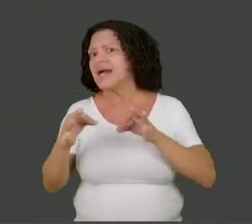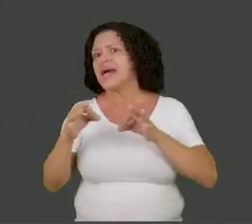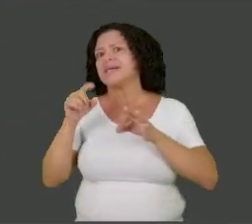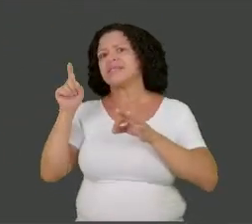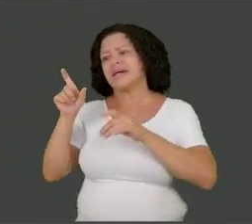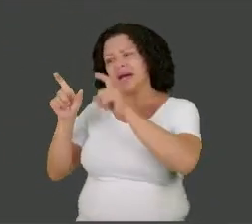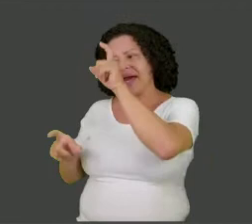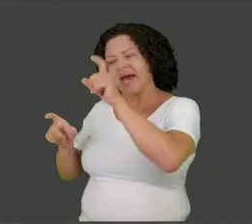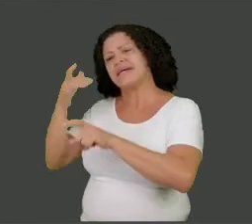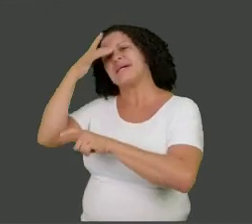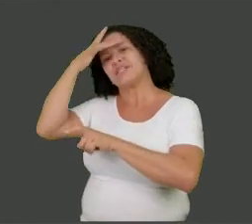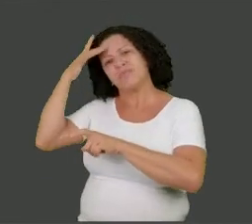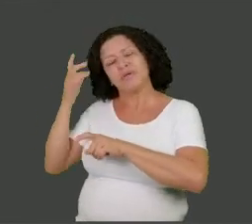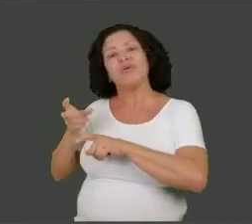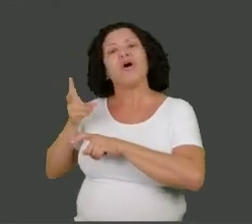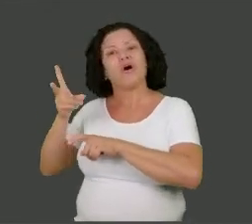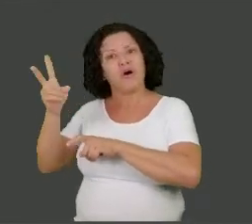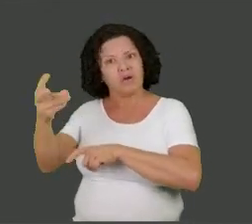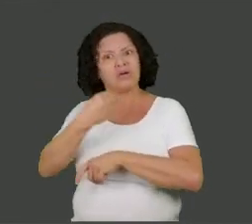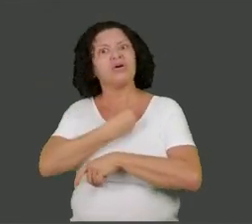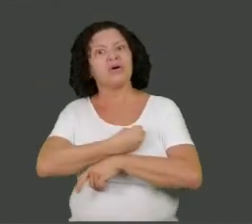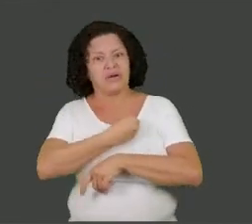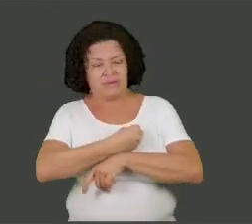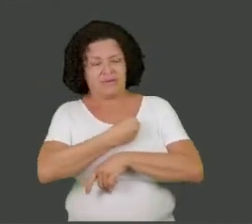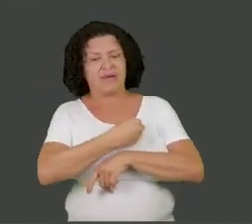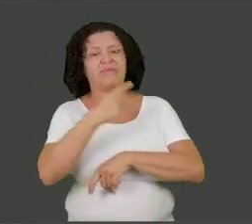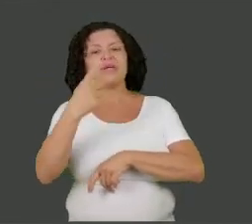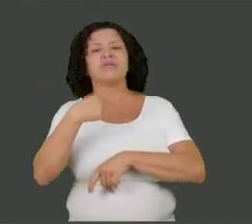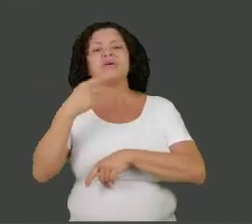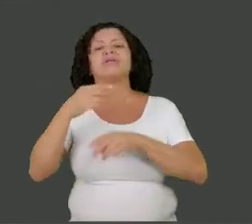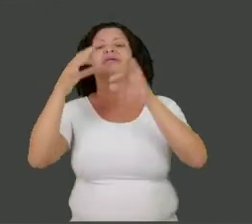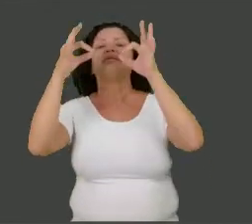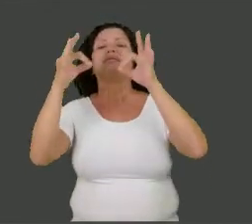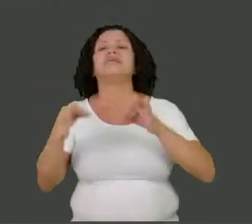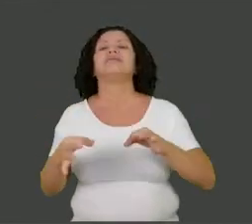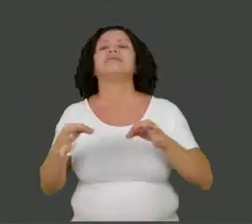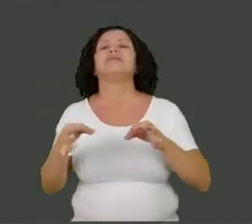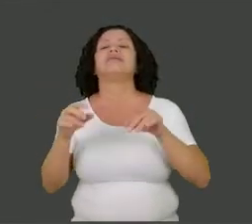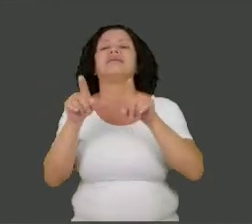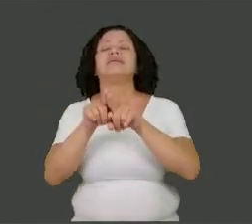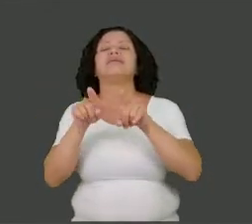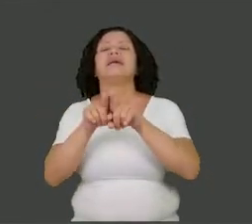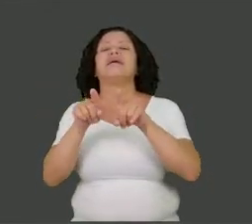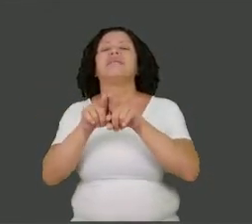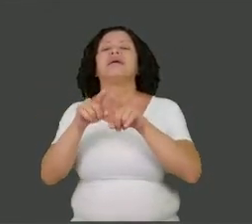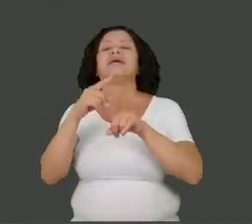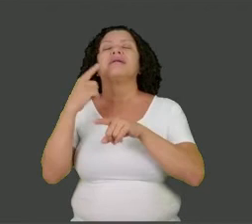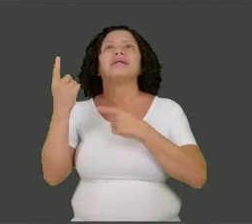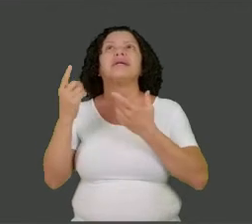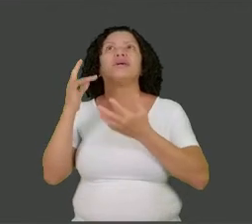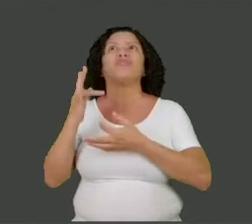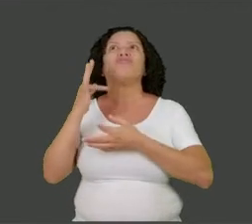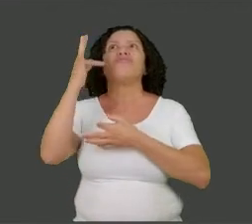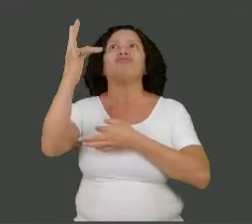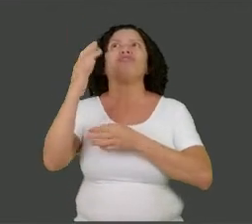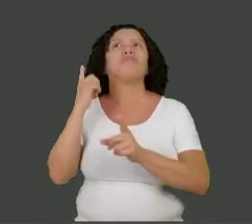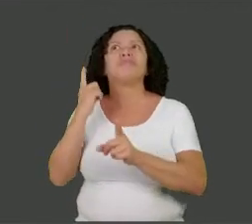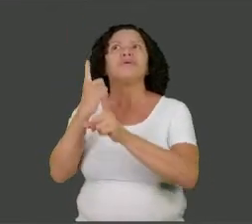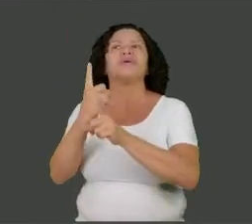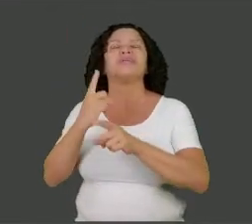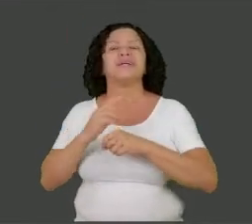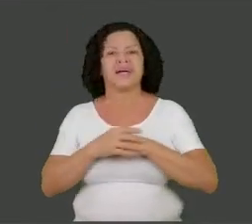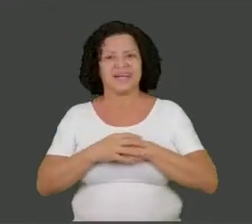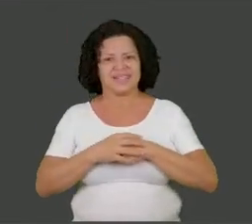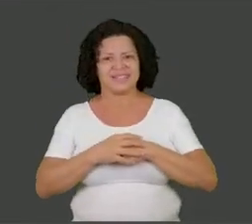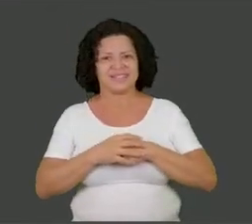essas pessoas queridas continuam vivas e nós teremos a certeza também de que um dia iremos nos